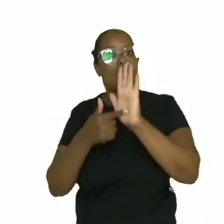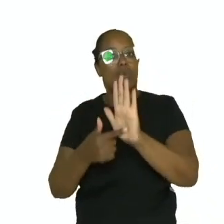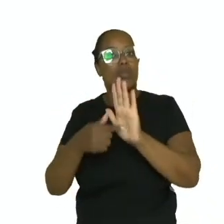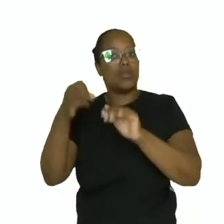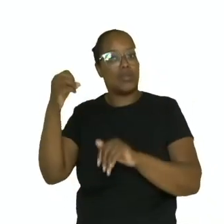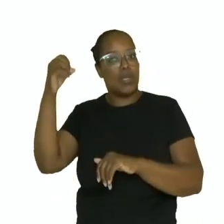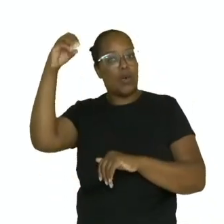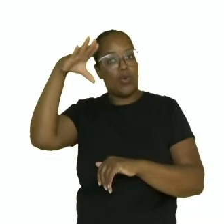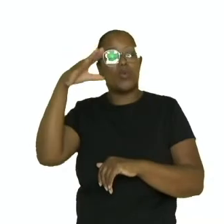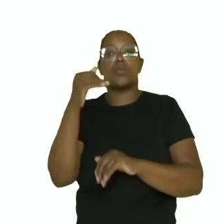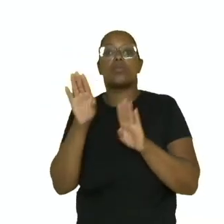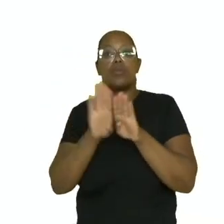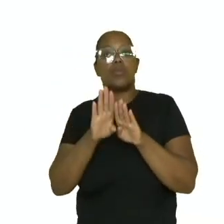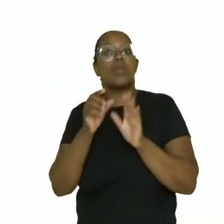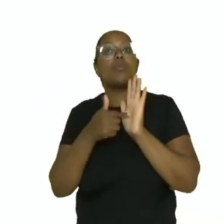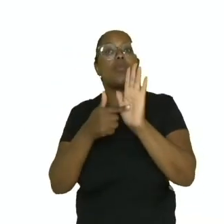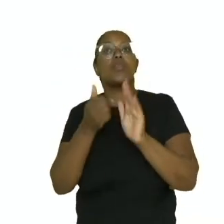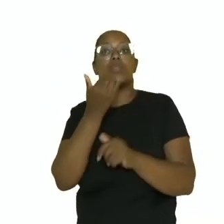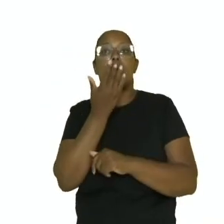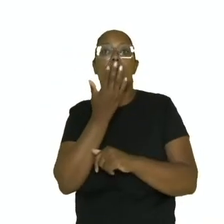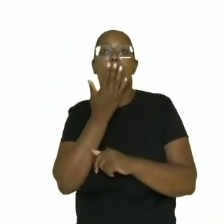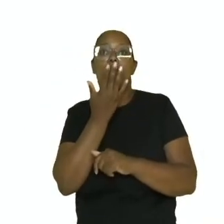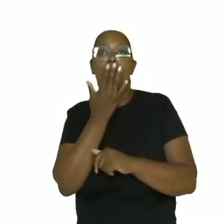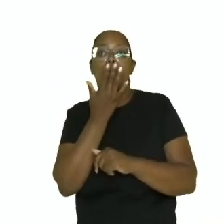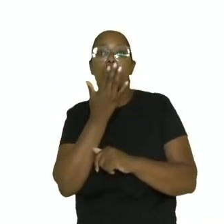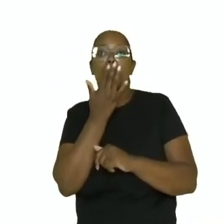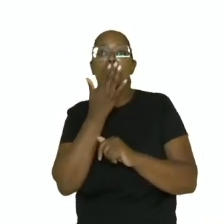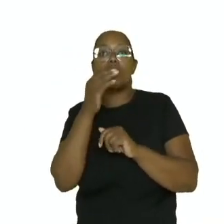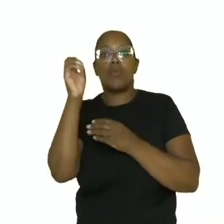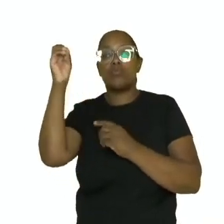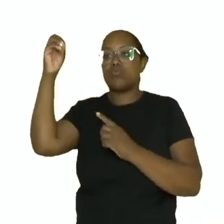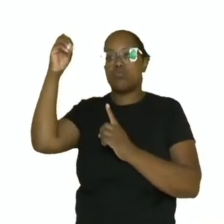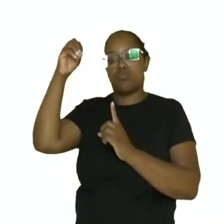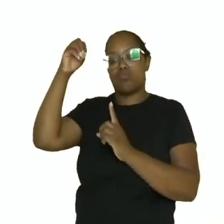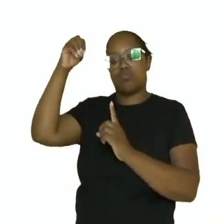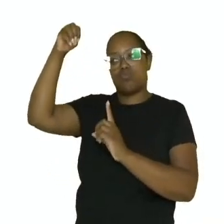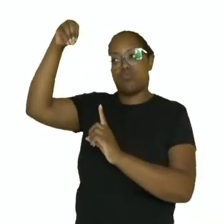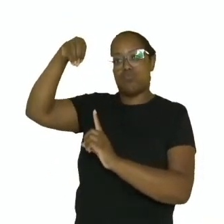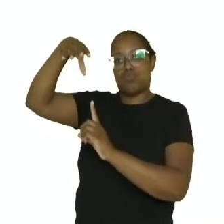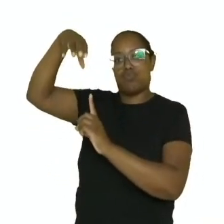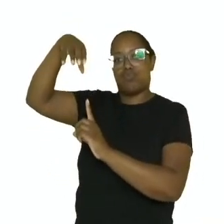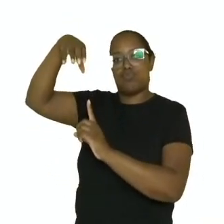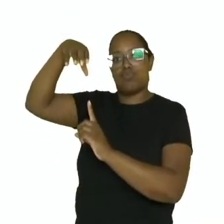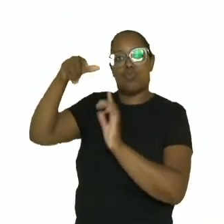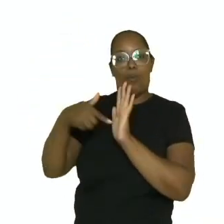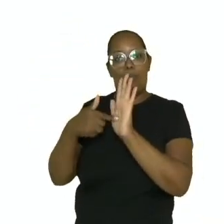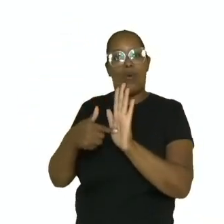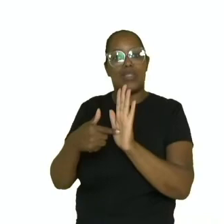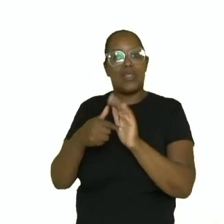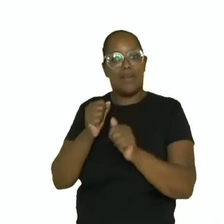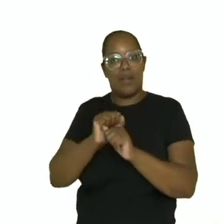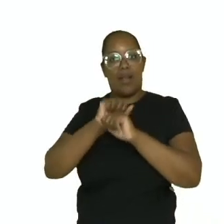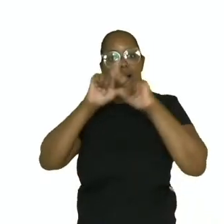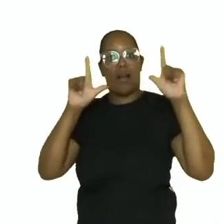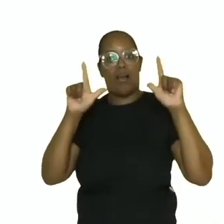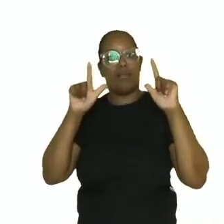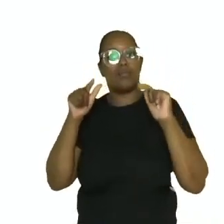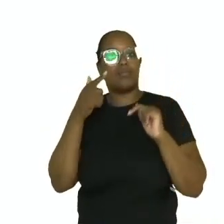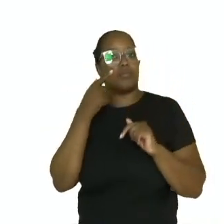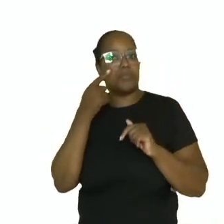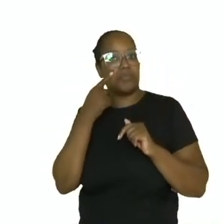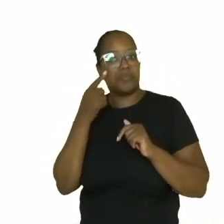E a cor está relacionada à emissão direta da luz. A gente só consegue visualizar as cores por causa da relação que a